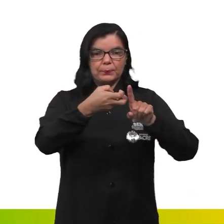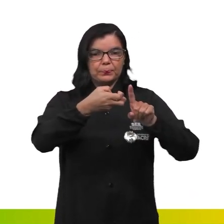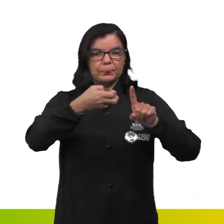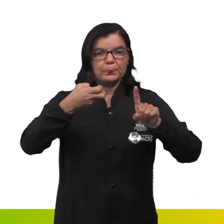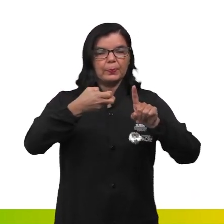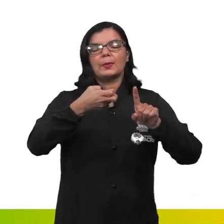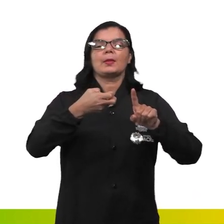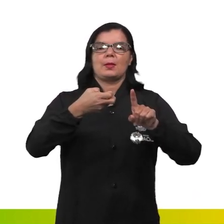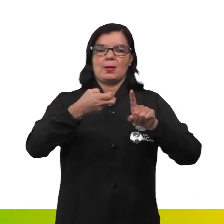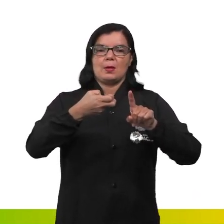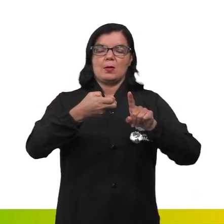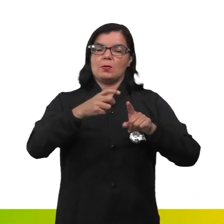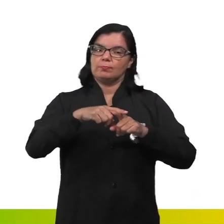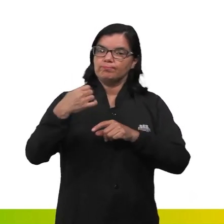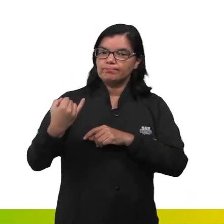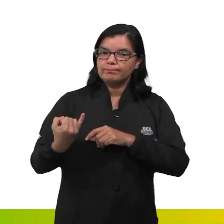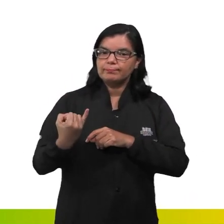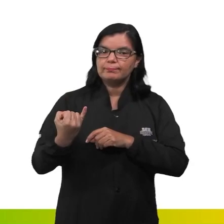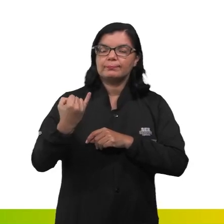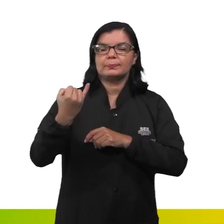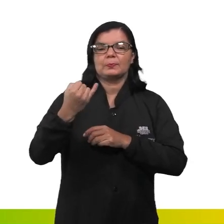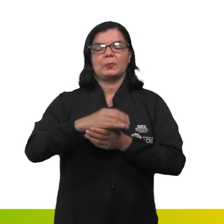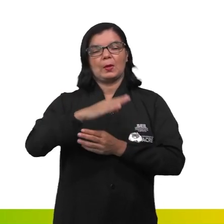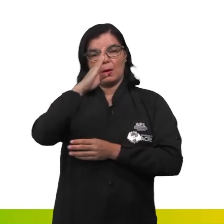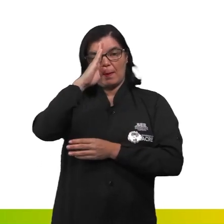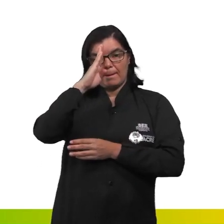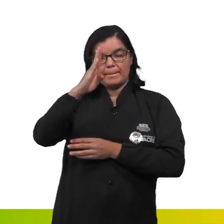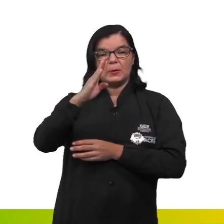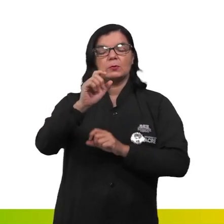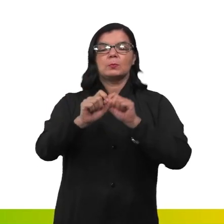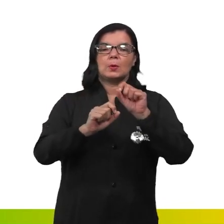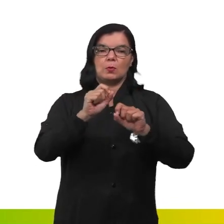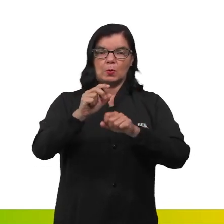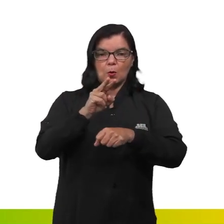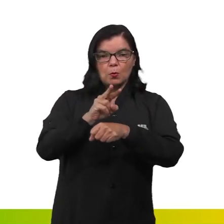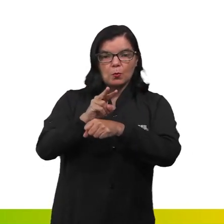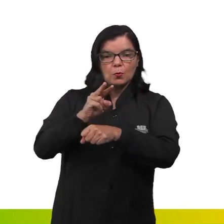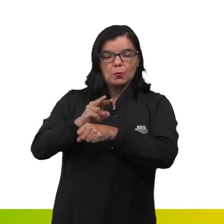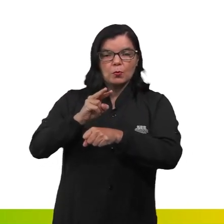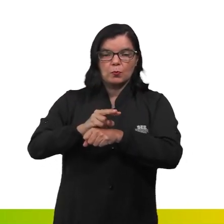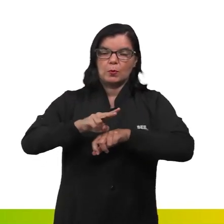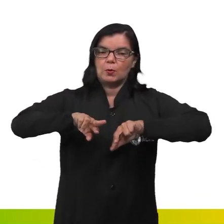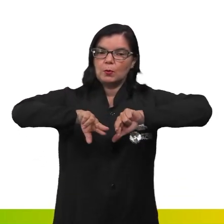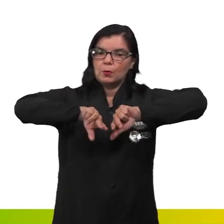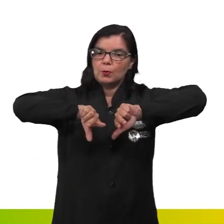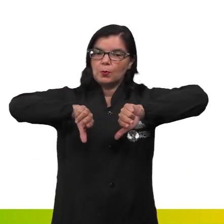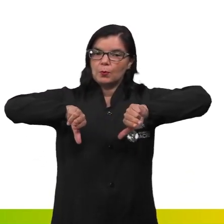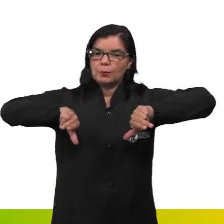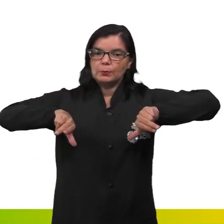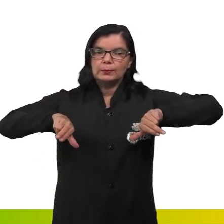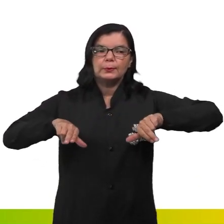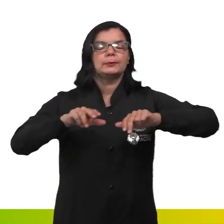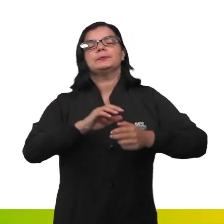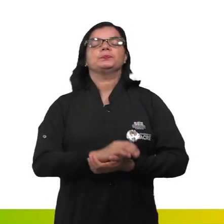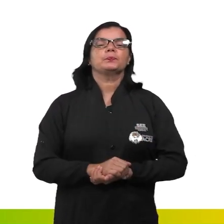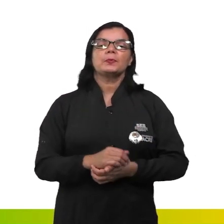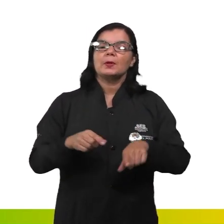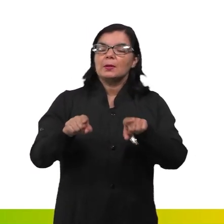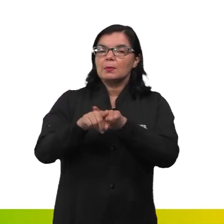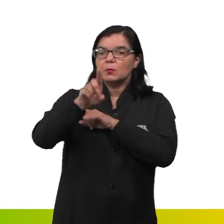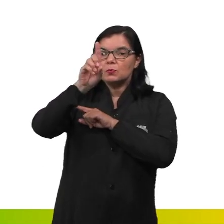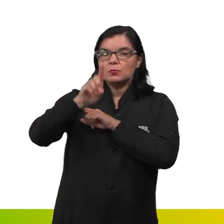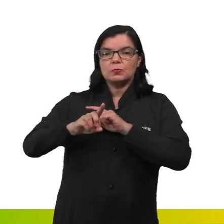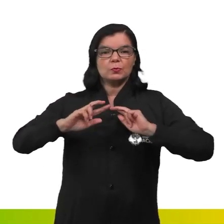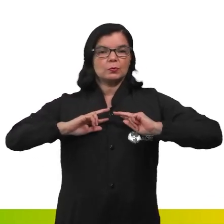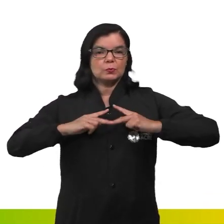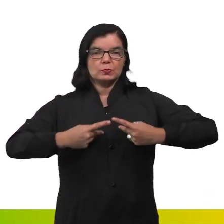é imprescindível, principalmente para conservar a biodiversidade, conservar os direitos